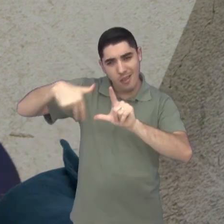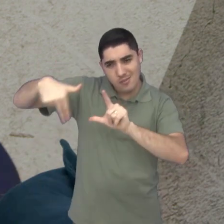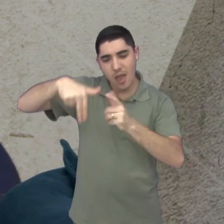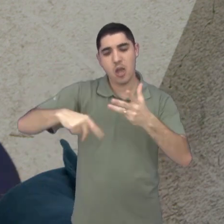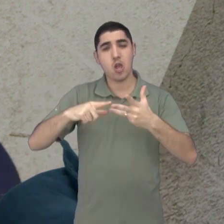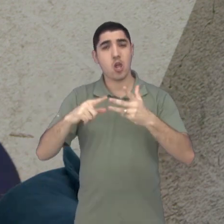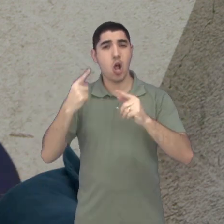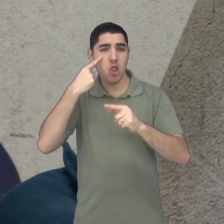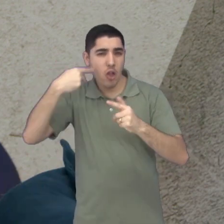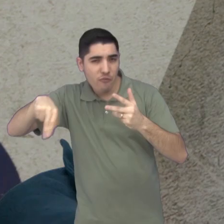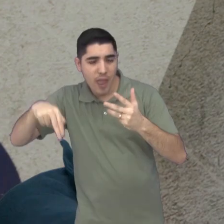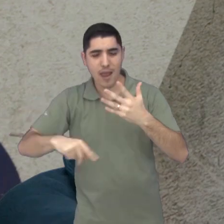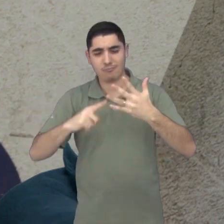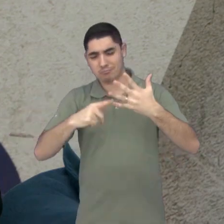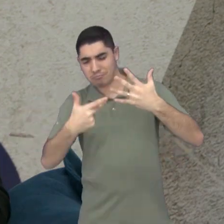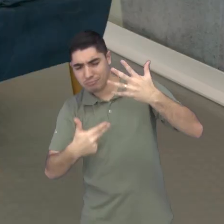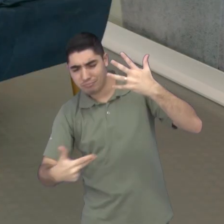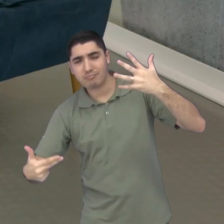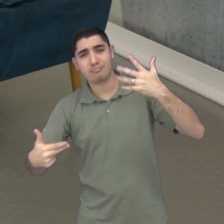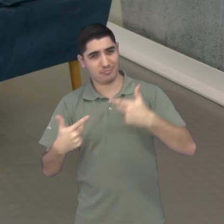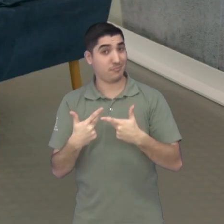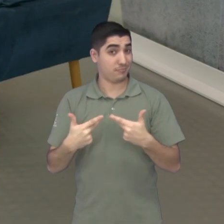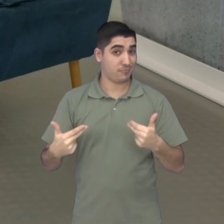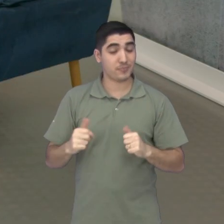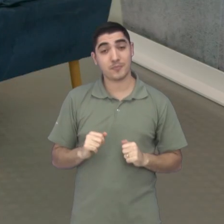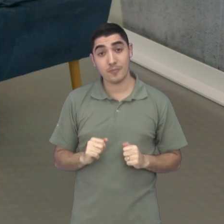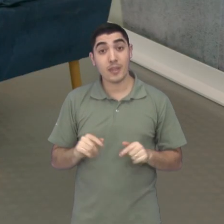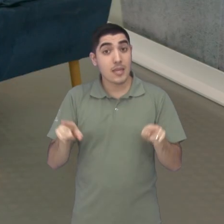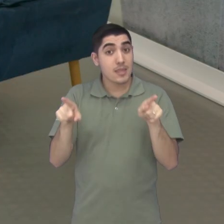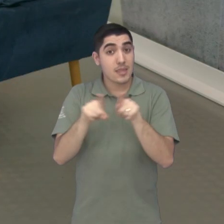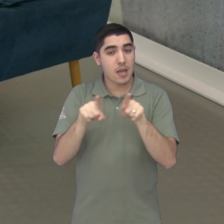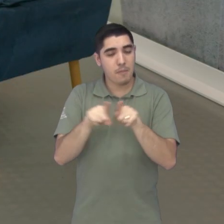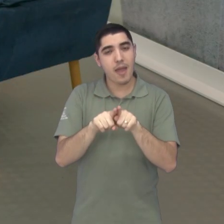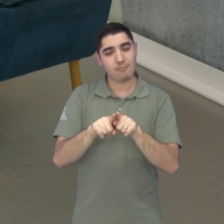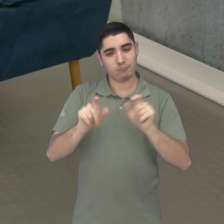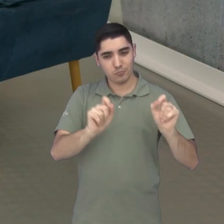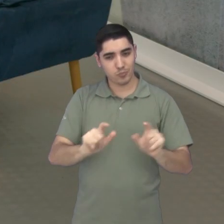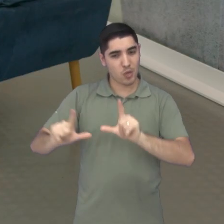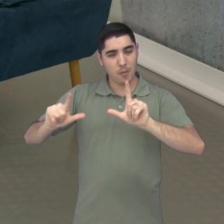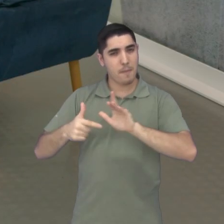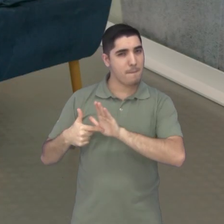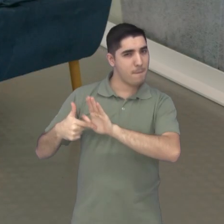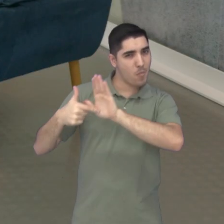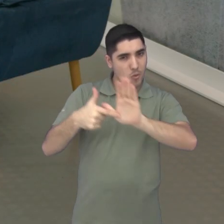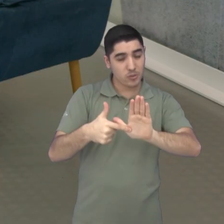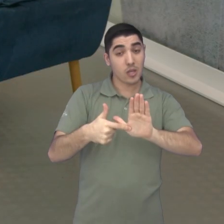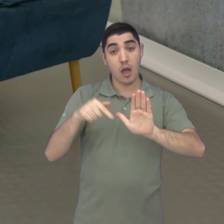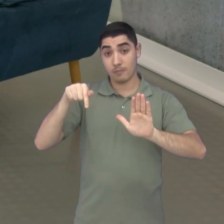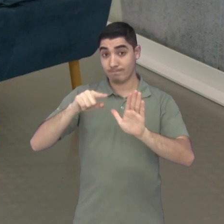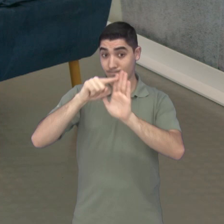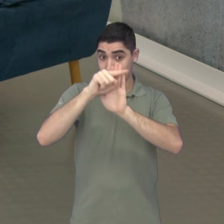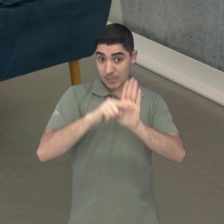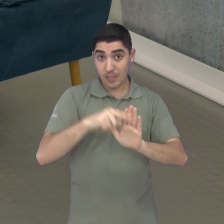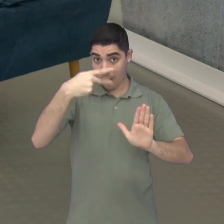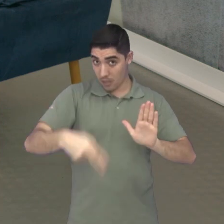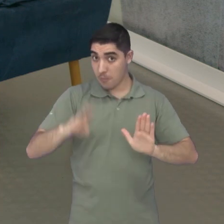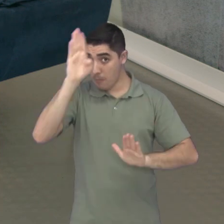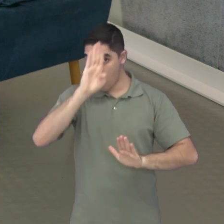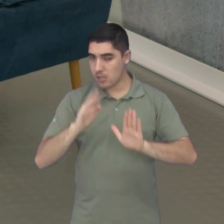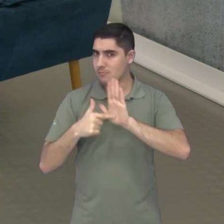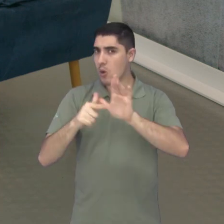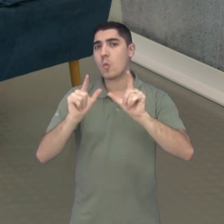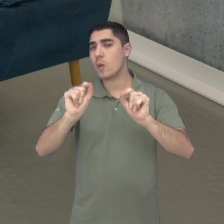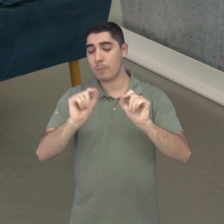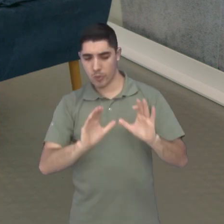novelas, comerciais, entre outros. E a gente também começa o Estação falando sobre uma pesquisa nacional que apontou